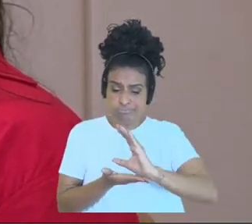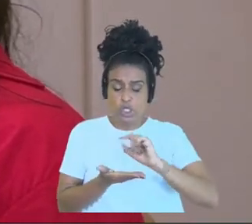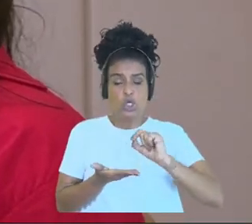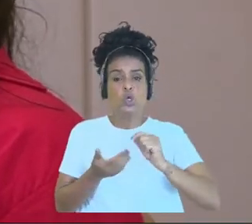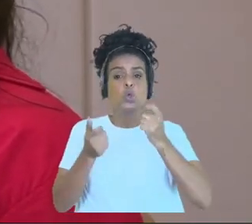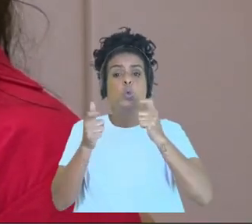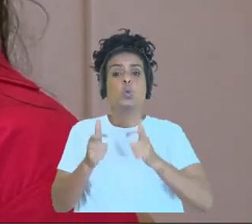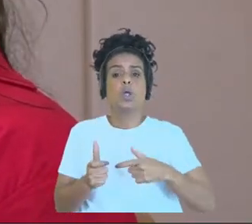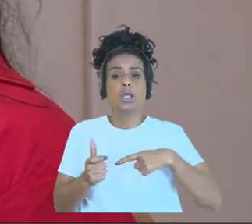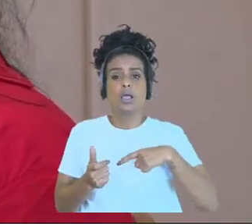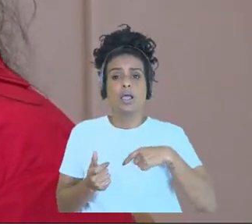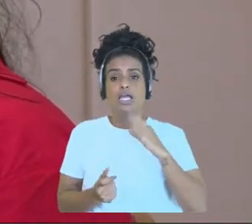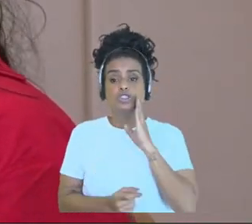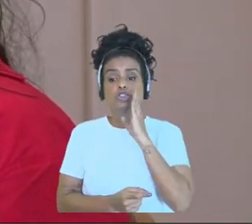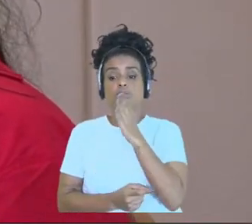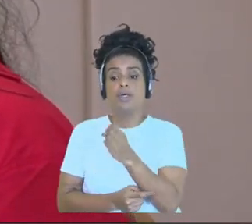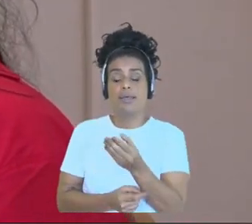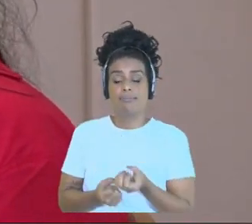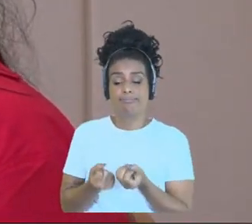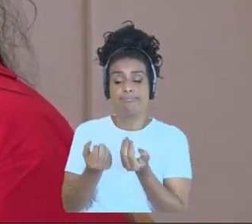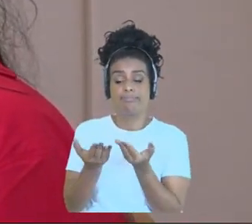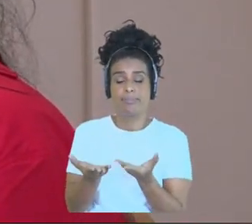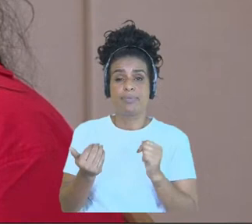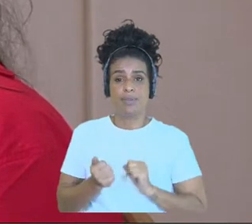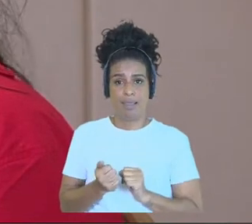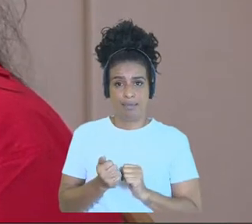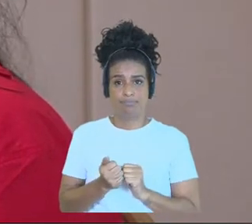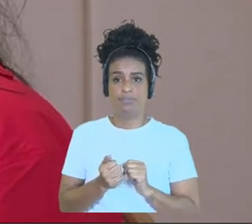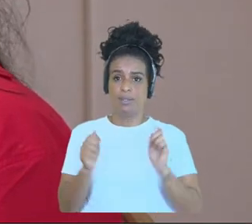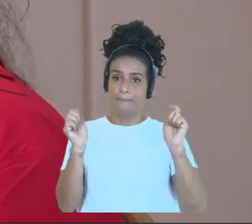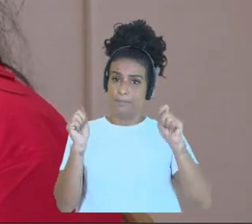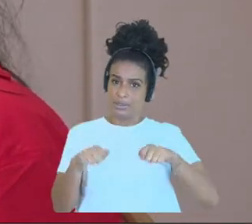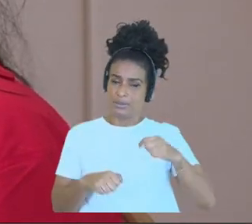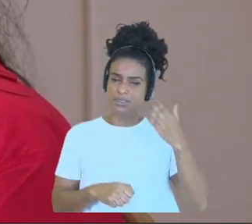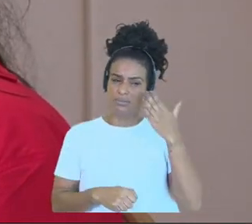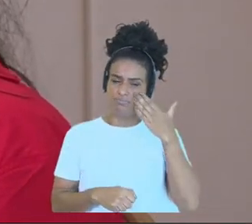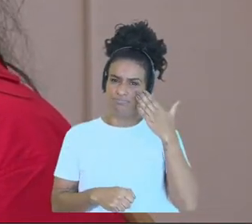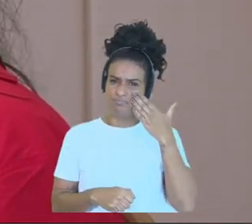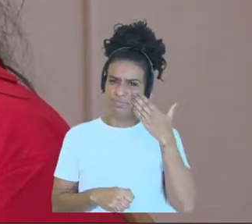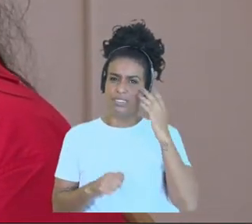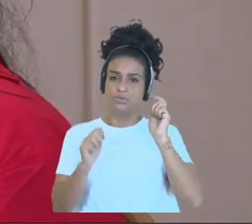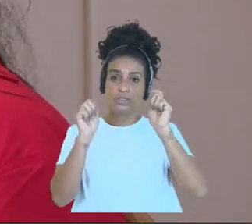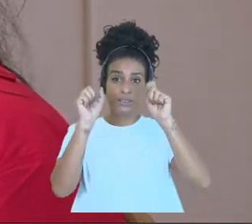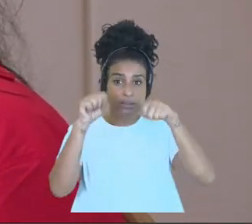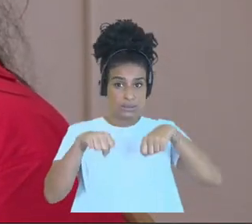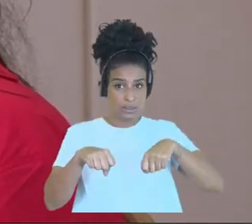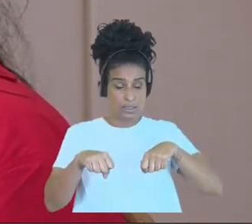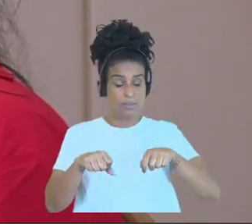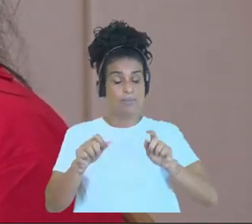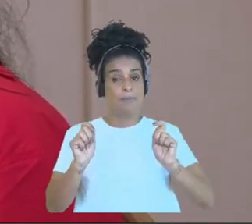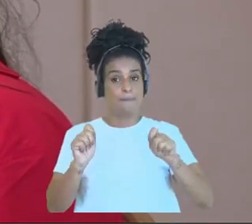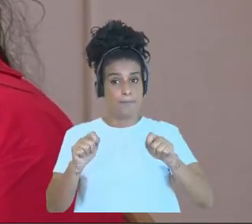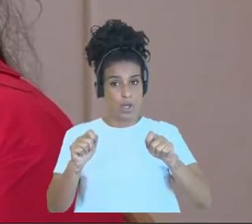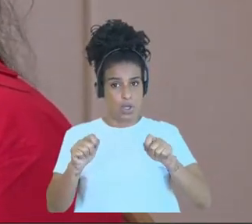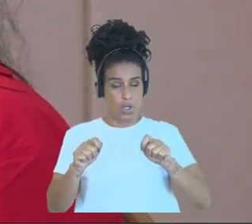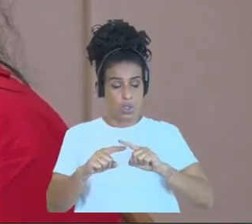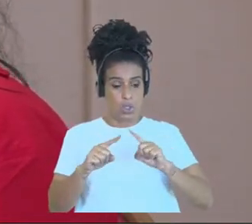transparência pública na execução. Então, eu entendo que há possibilidade, sim, dessa